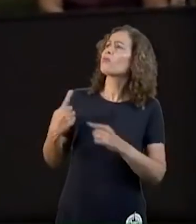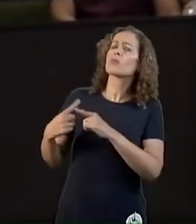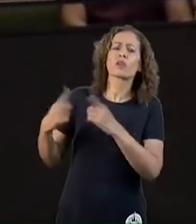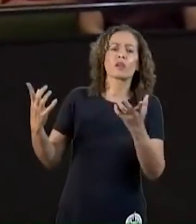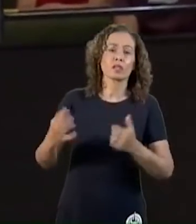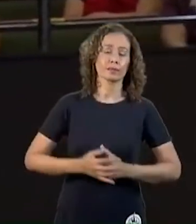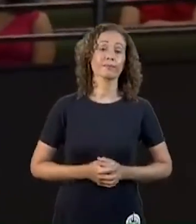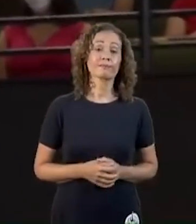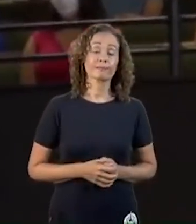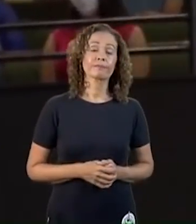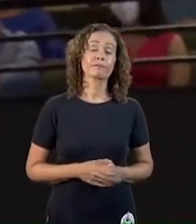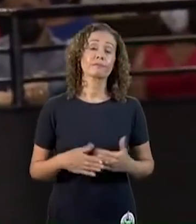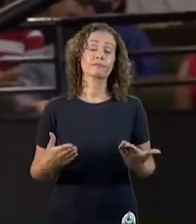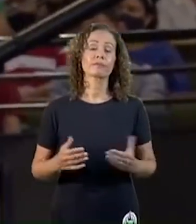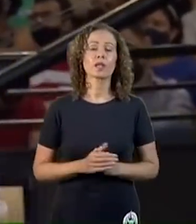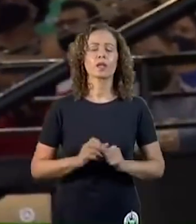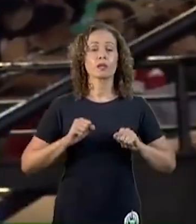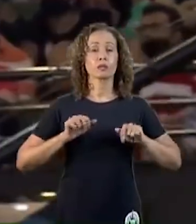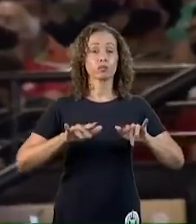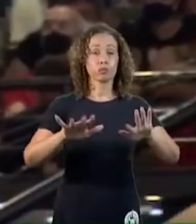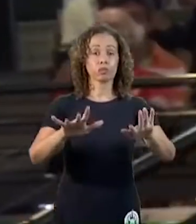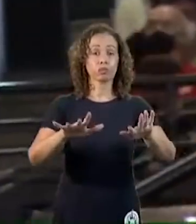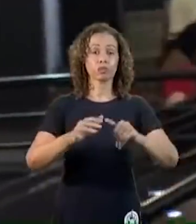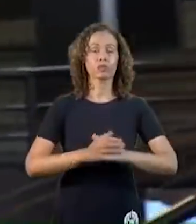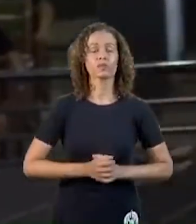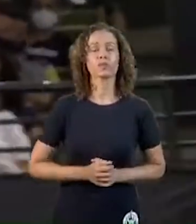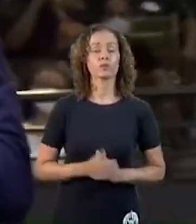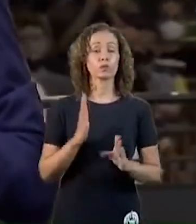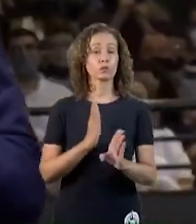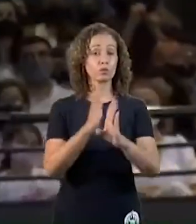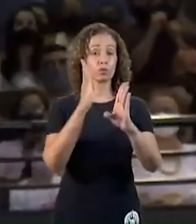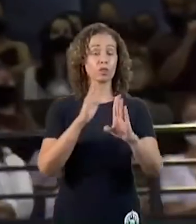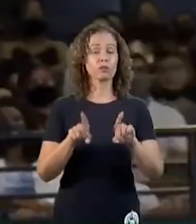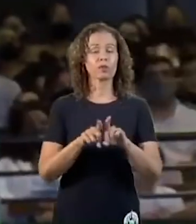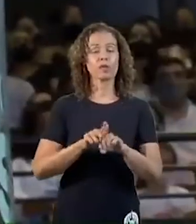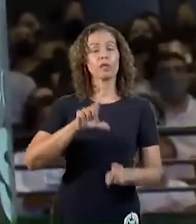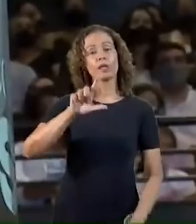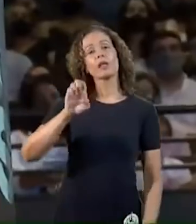Aí, foram tratar esse câncer agressivo nele, descobriram leucemia.